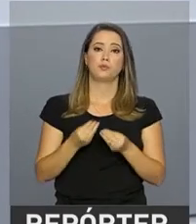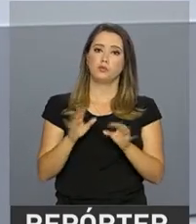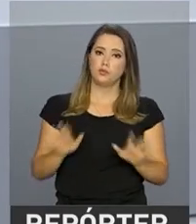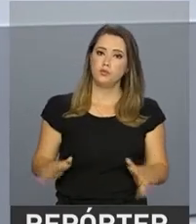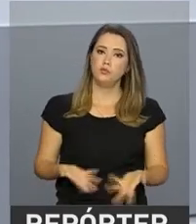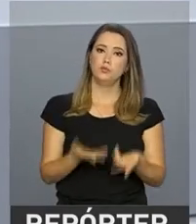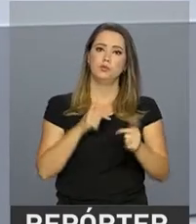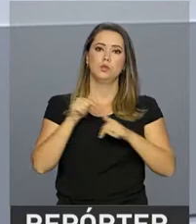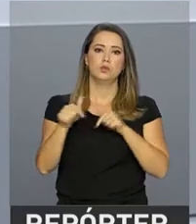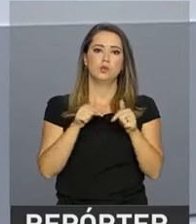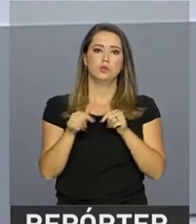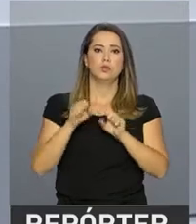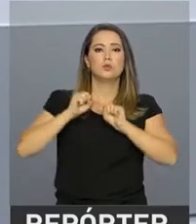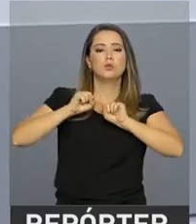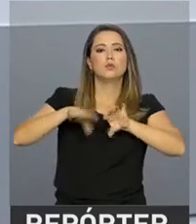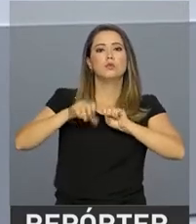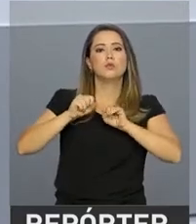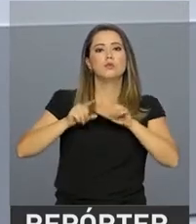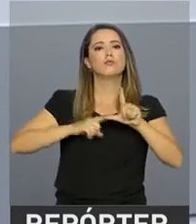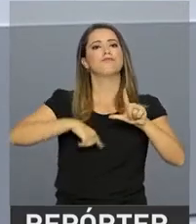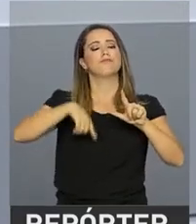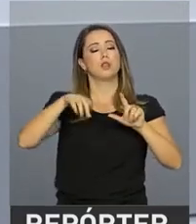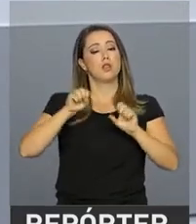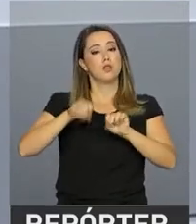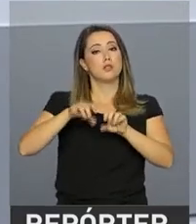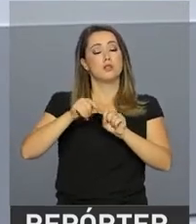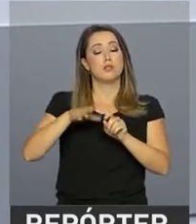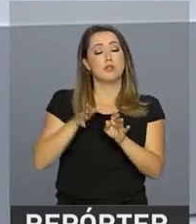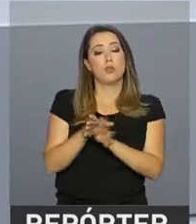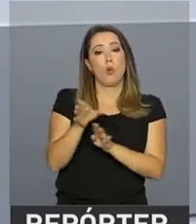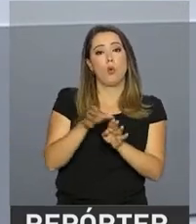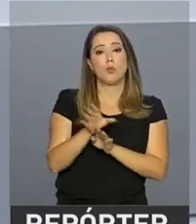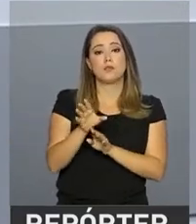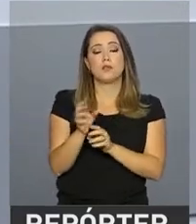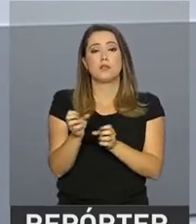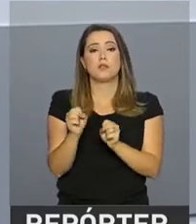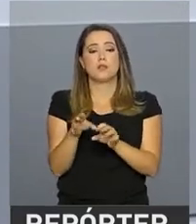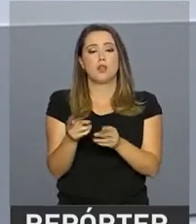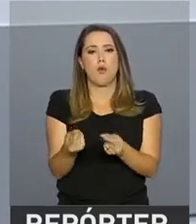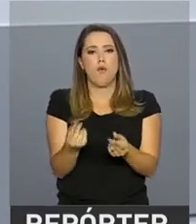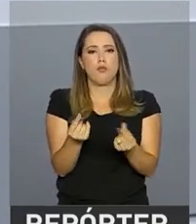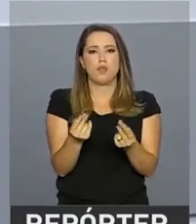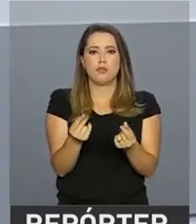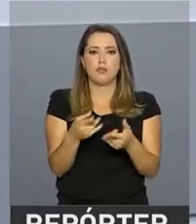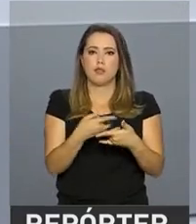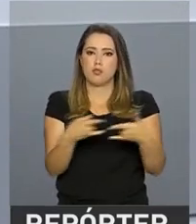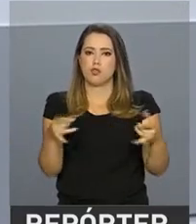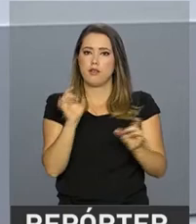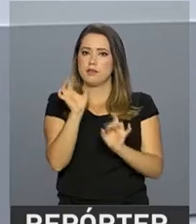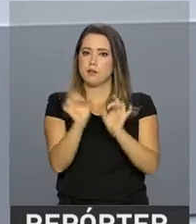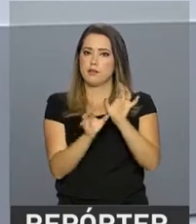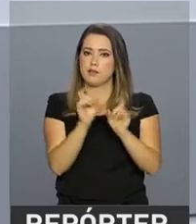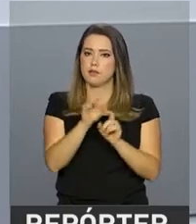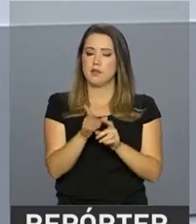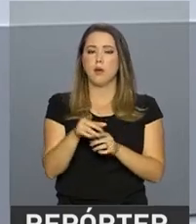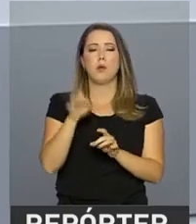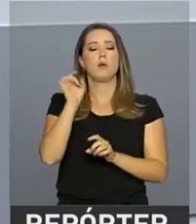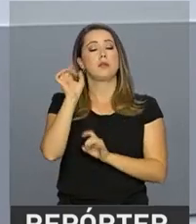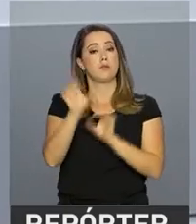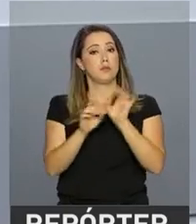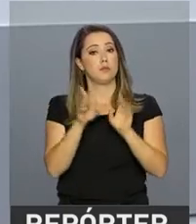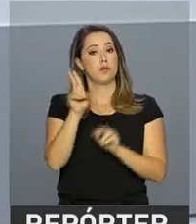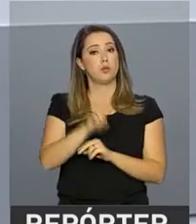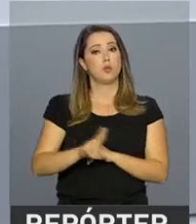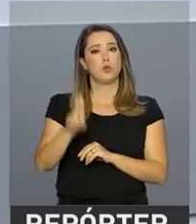promover também ações de orientação financeira relacionadas ao cheque especial, especialmente no que diz respeito à sua utilização